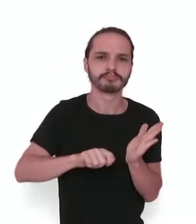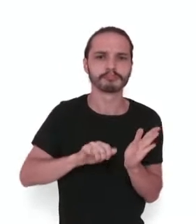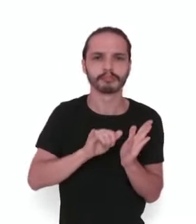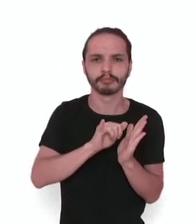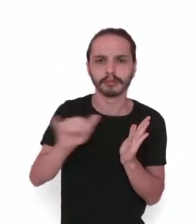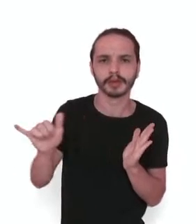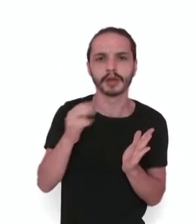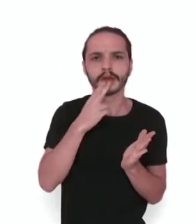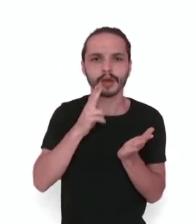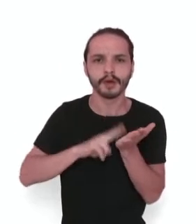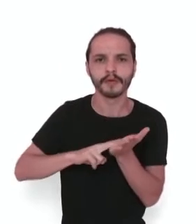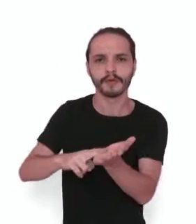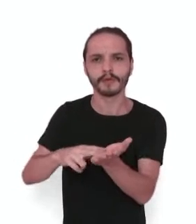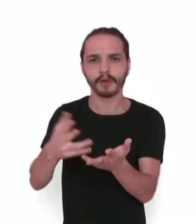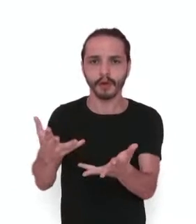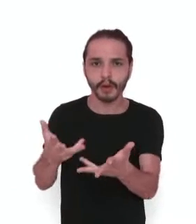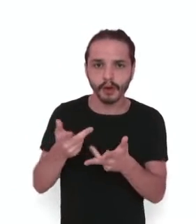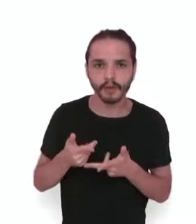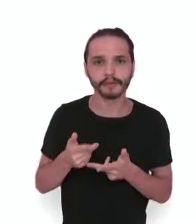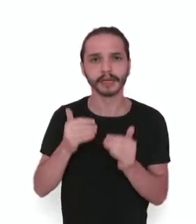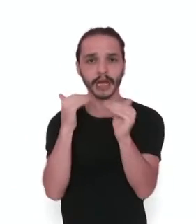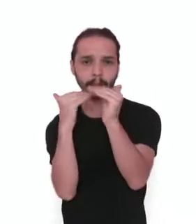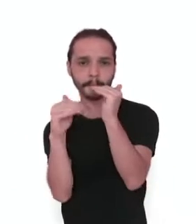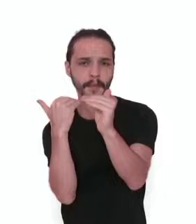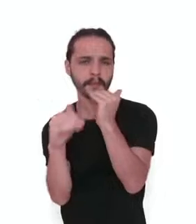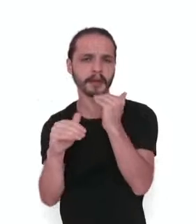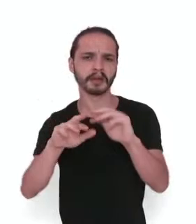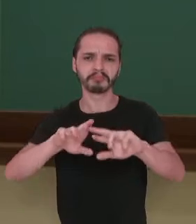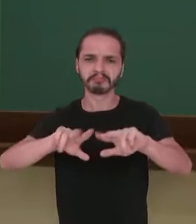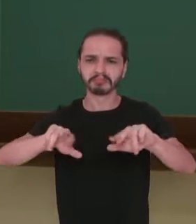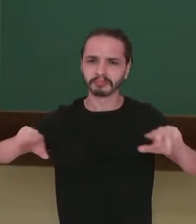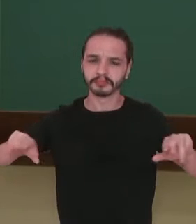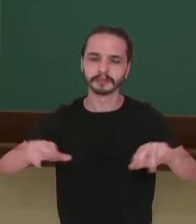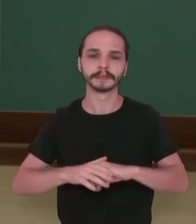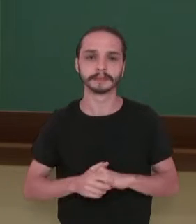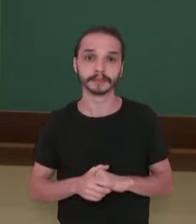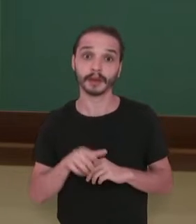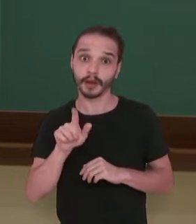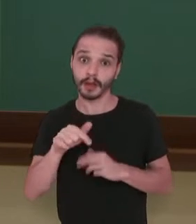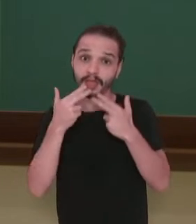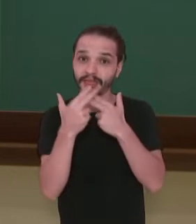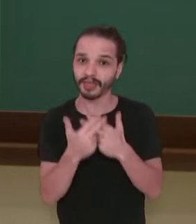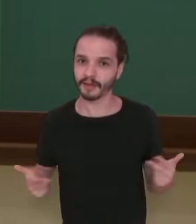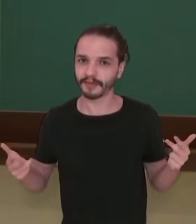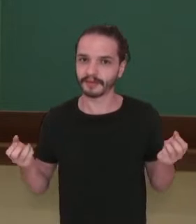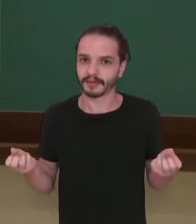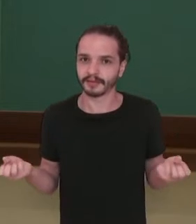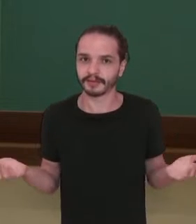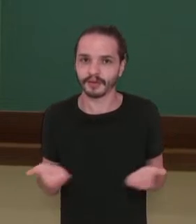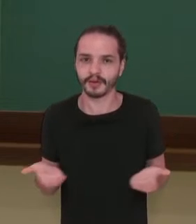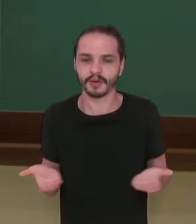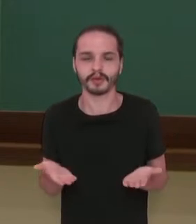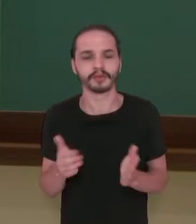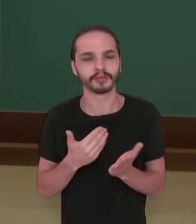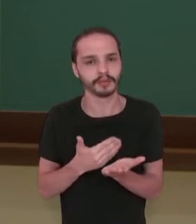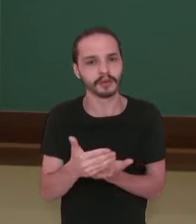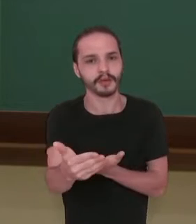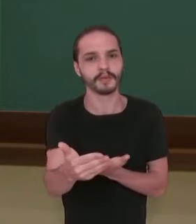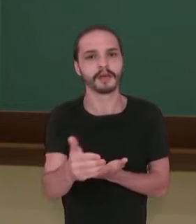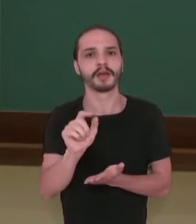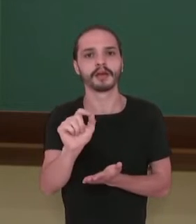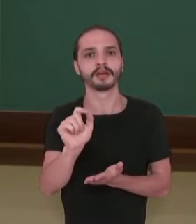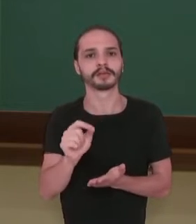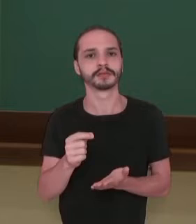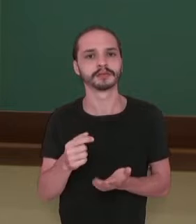cartas, cartões, e-mails e outros. Então, essa é a nossa novidade, em princípio, já aí para a gente começar a